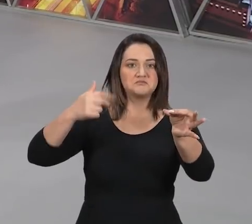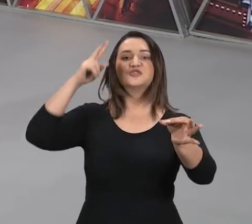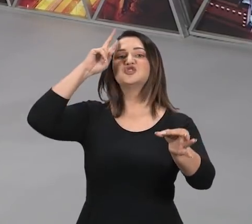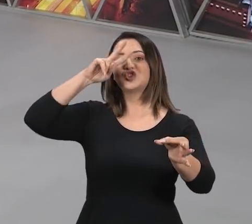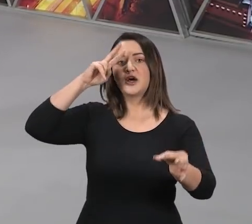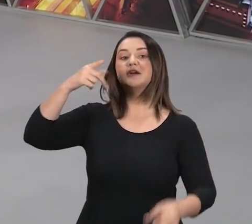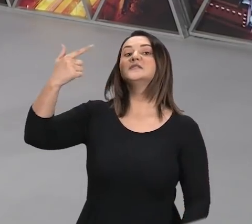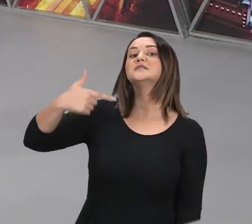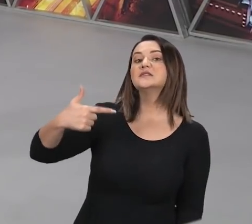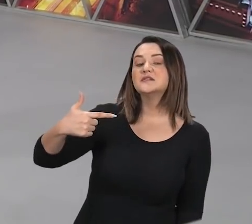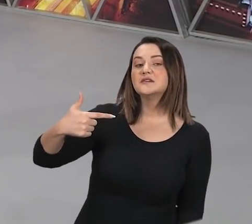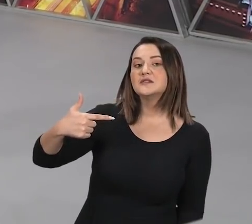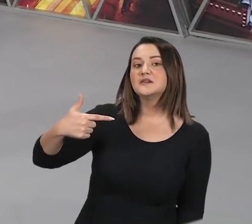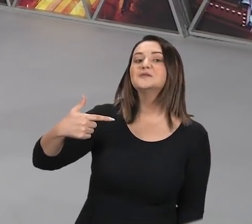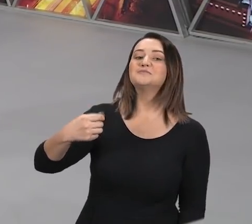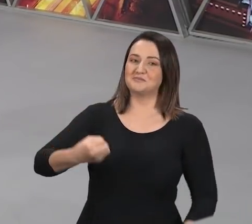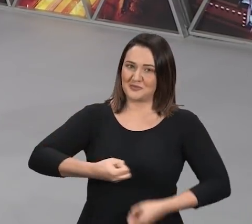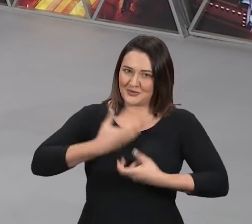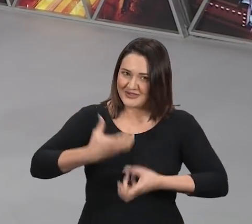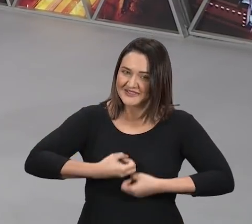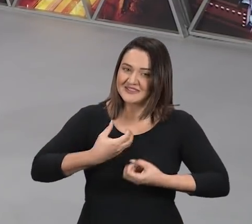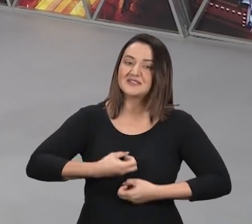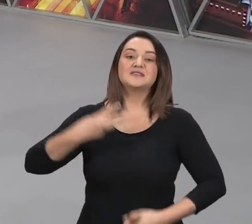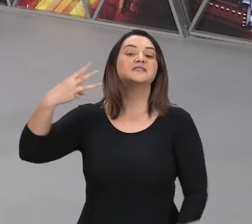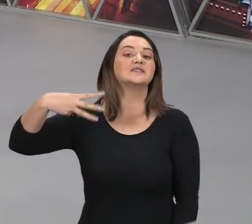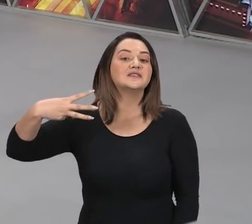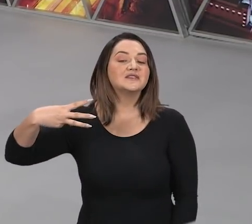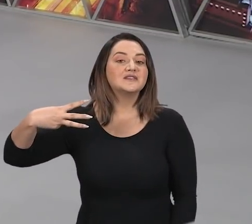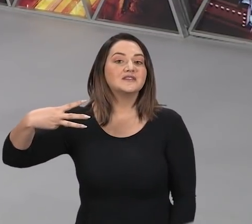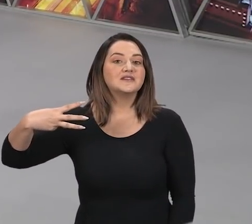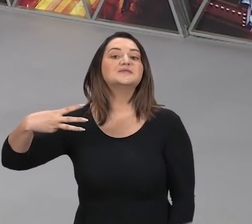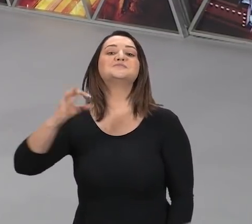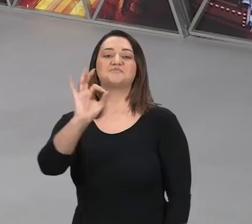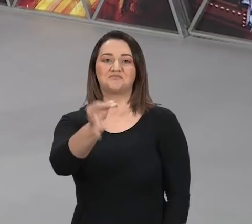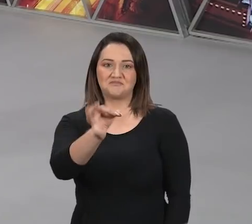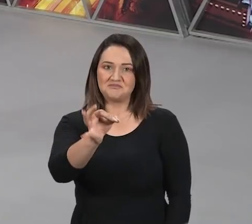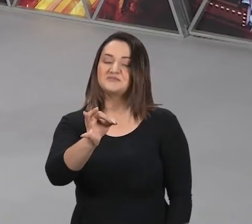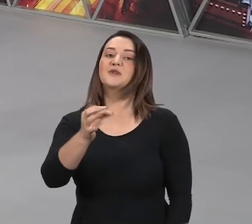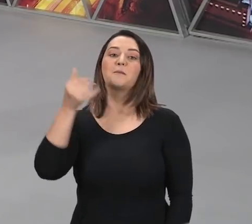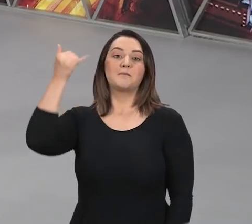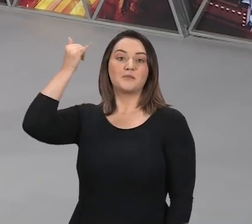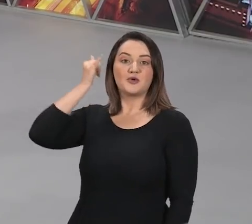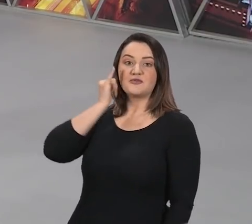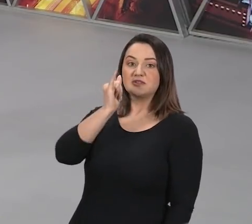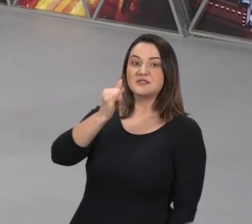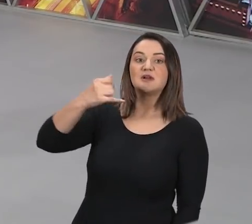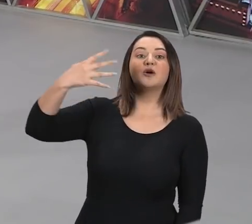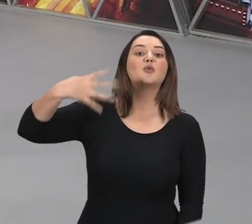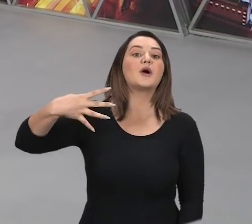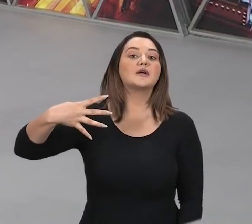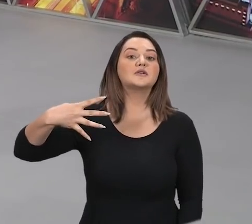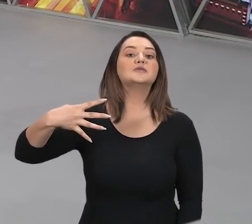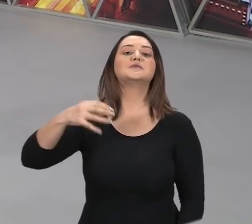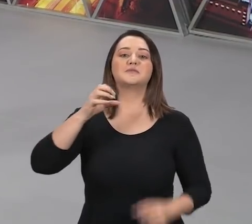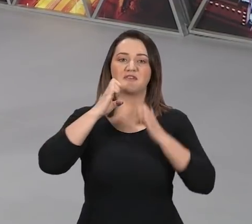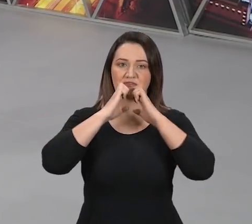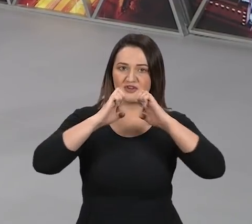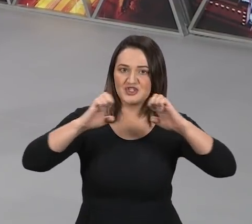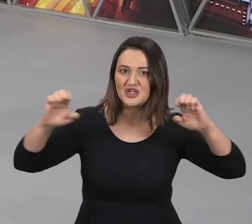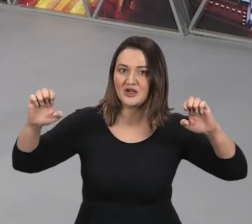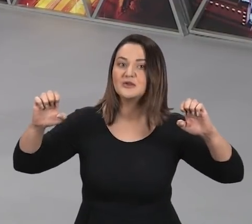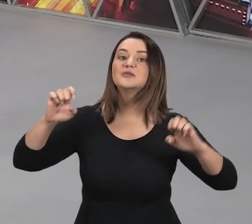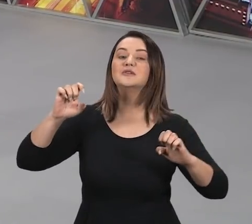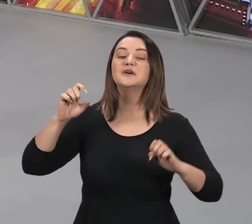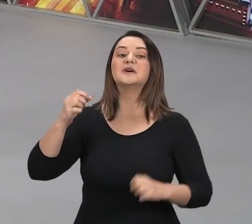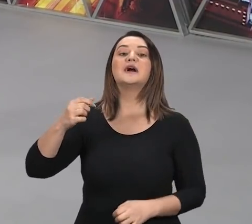responde. Vai lá, qual é a primeira? Muito bem, história. Qual é a segunda? Poesia, ok. Terceira? Isso,